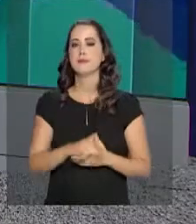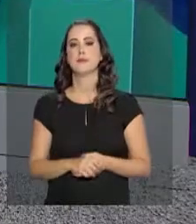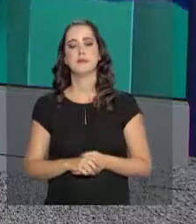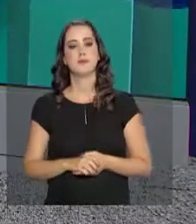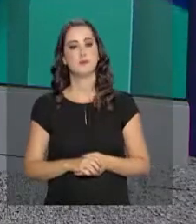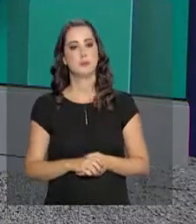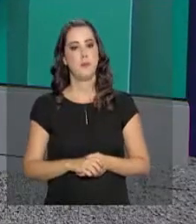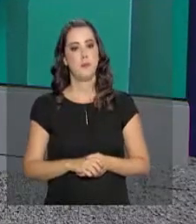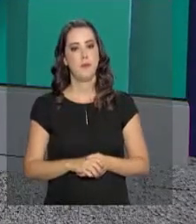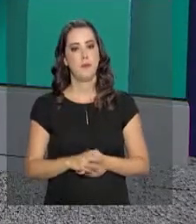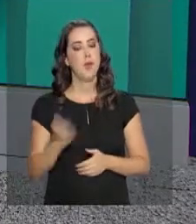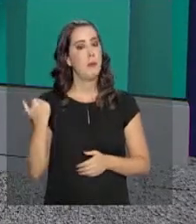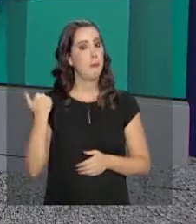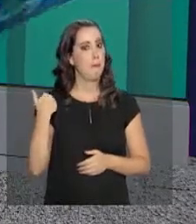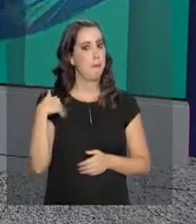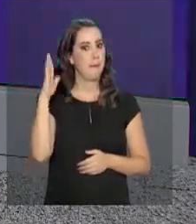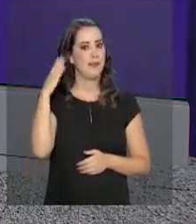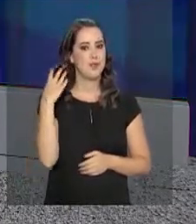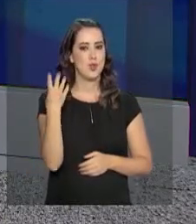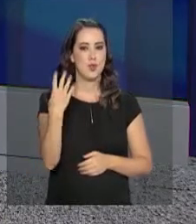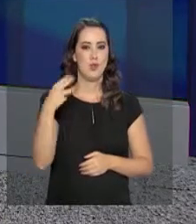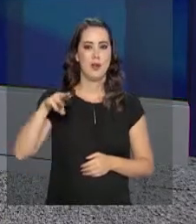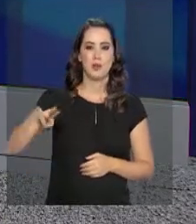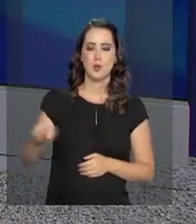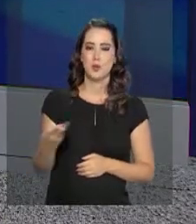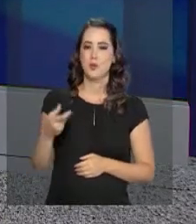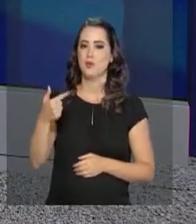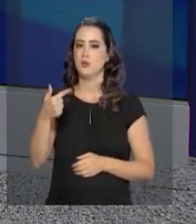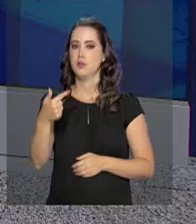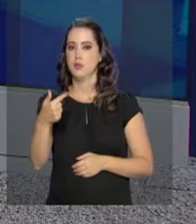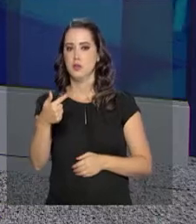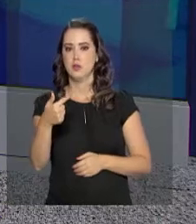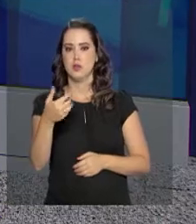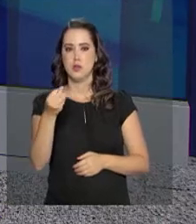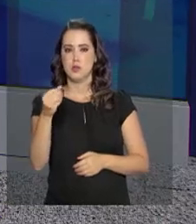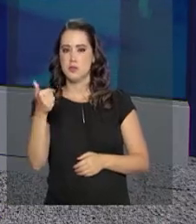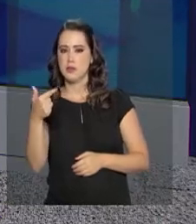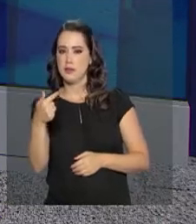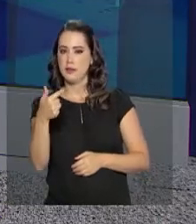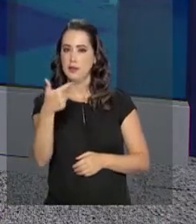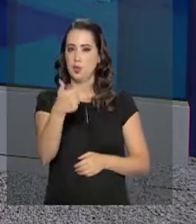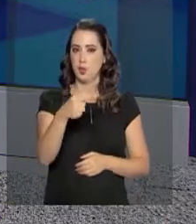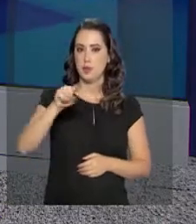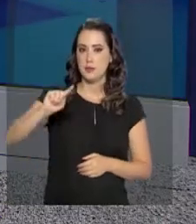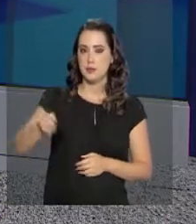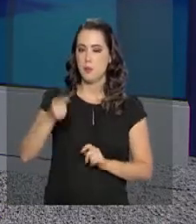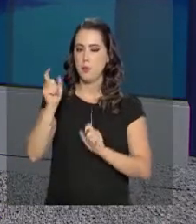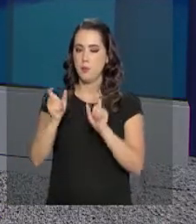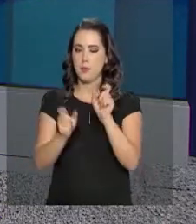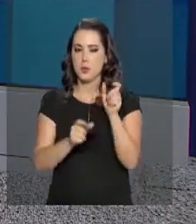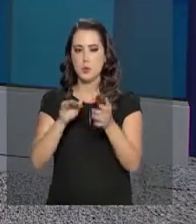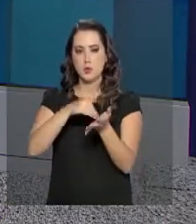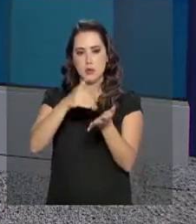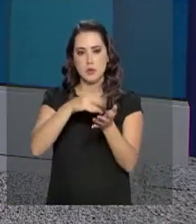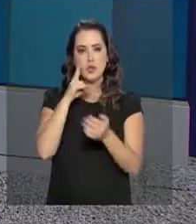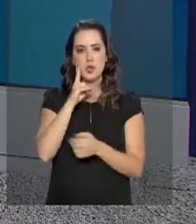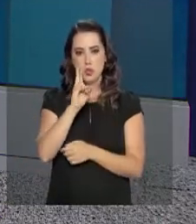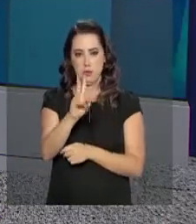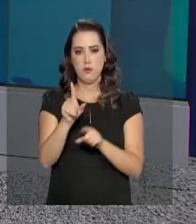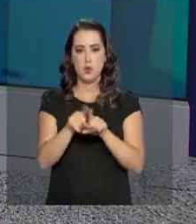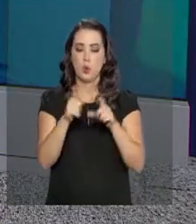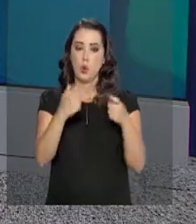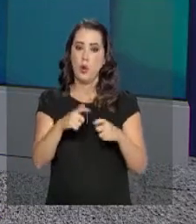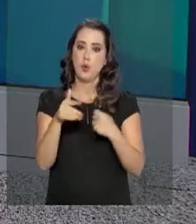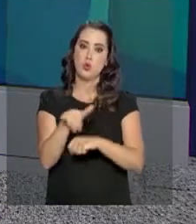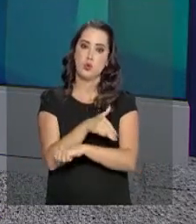e mais de 4 milhões e 72 mil inscritos no enem já consultaram o documento que informa o local de